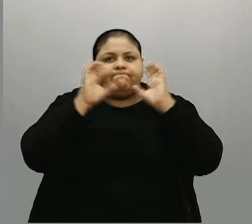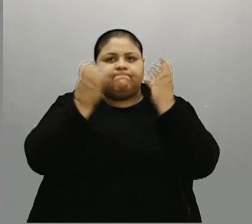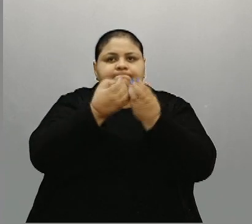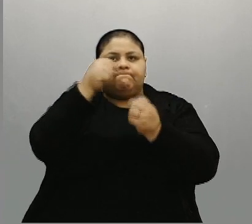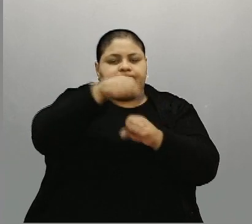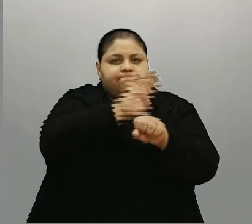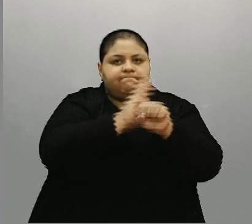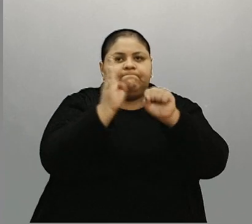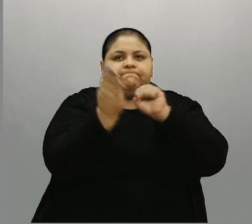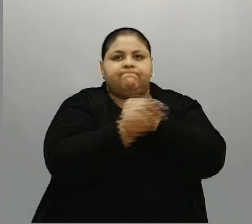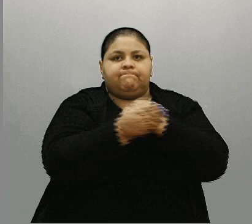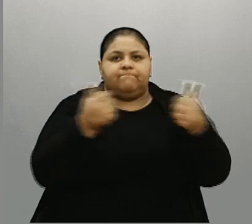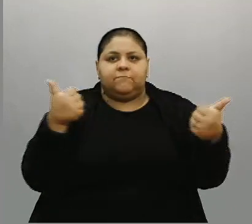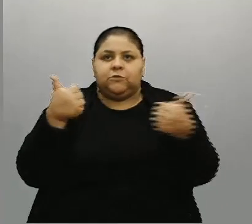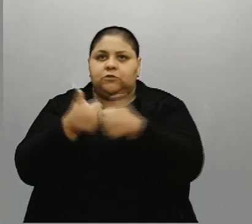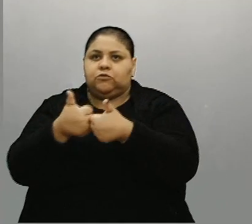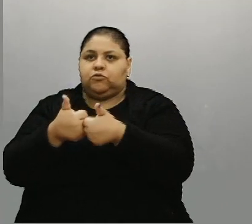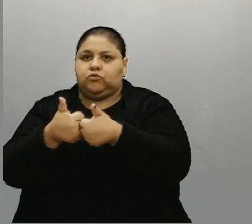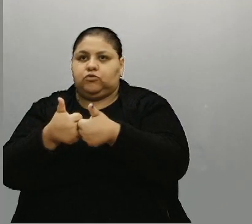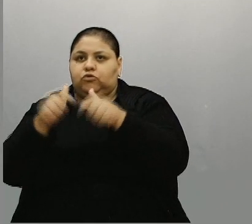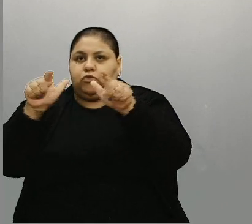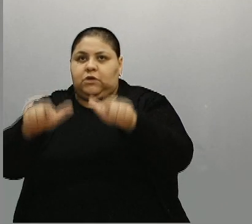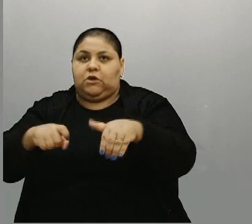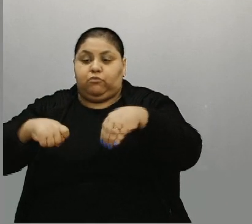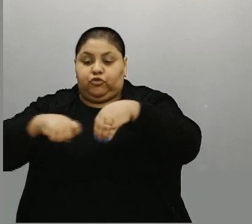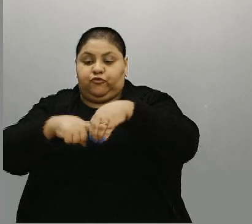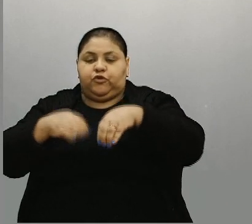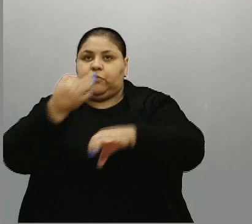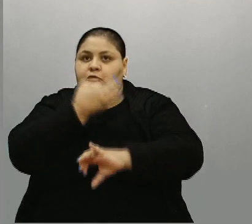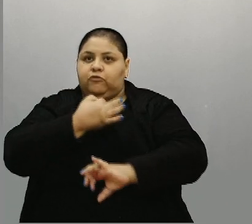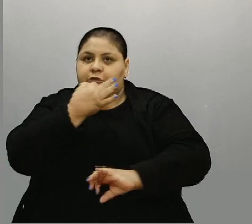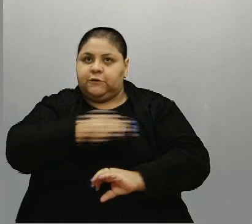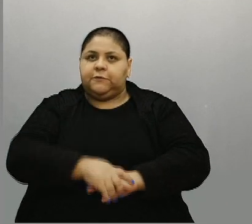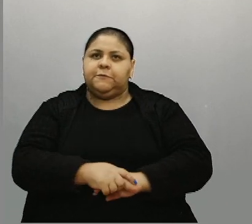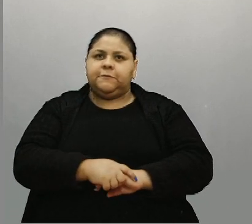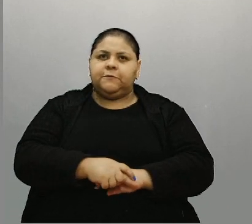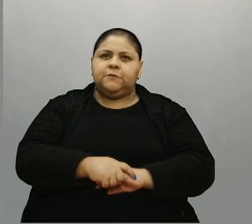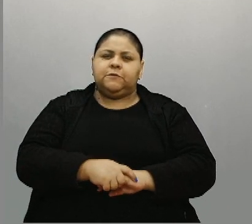de Queiroz, ao lado do Campo do Caxias. 21 de dezembro de 2023.